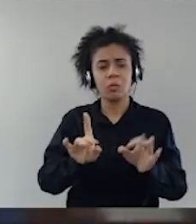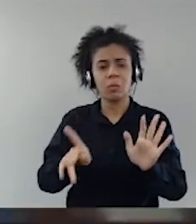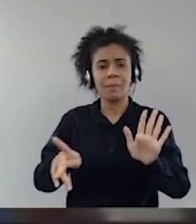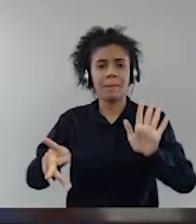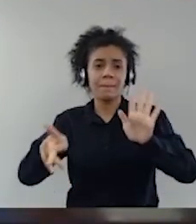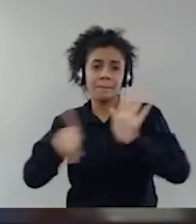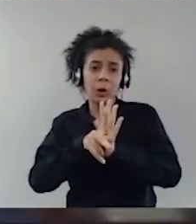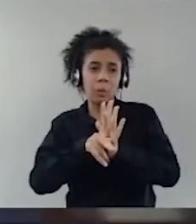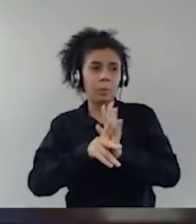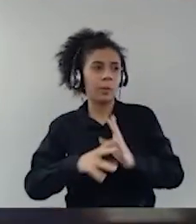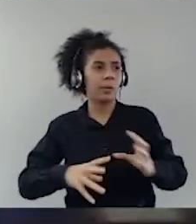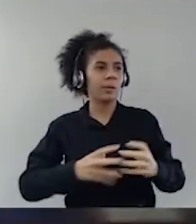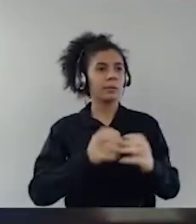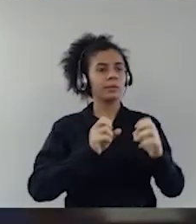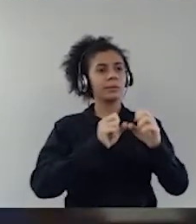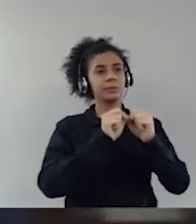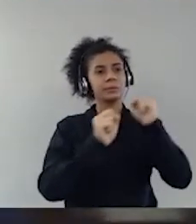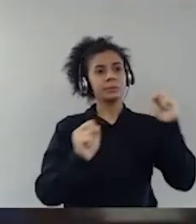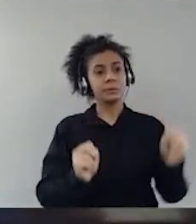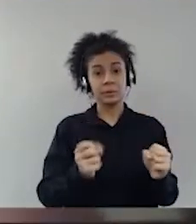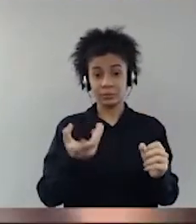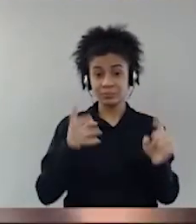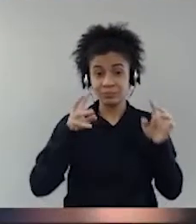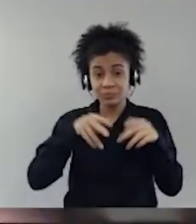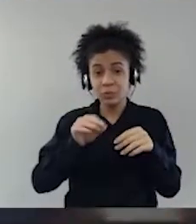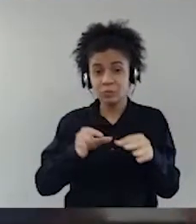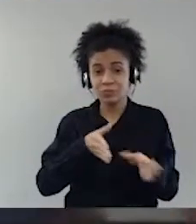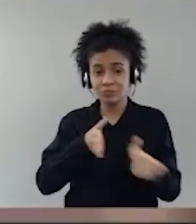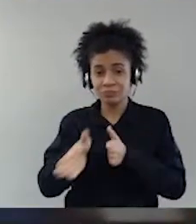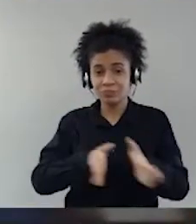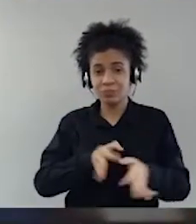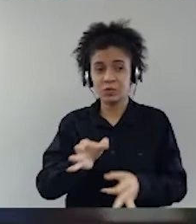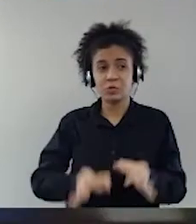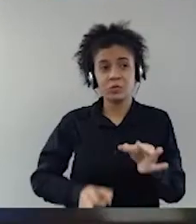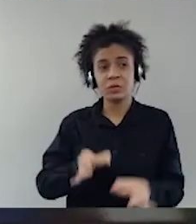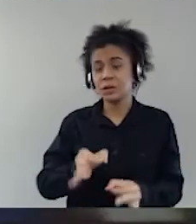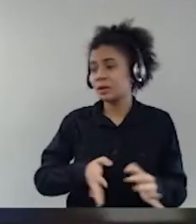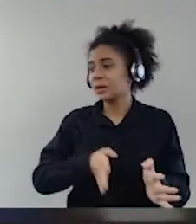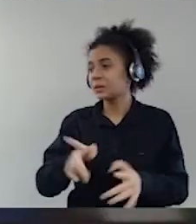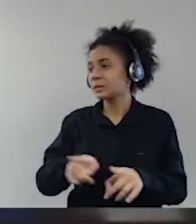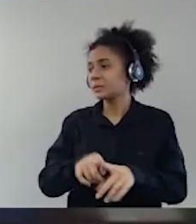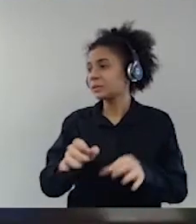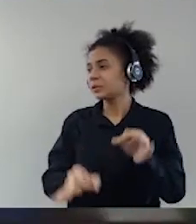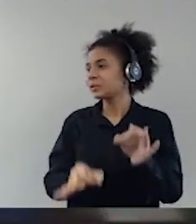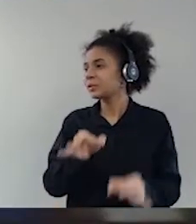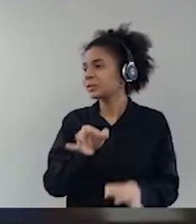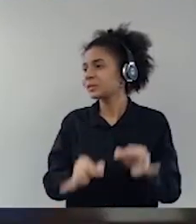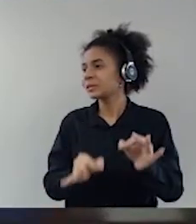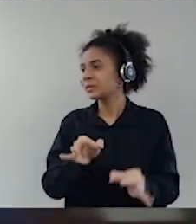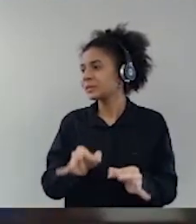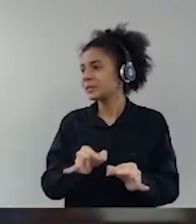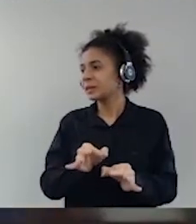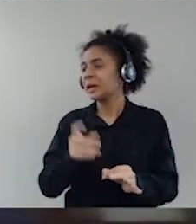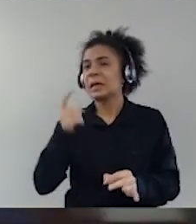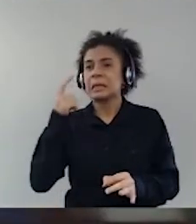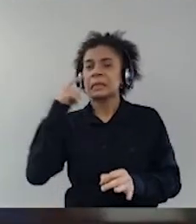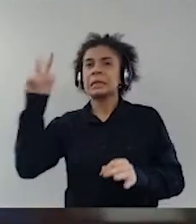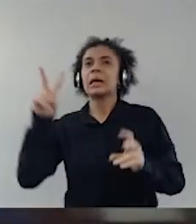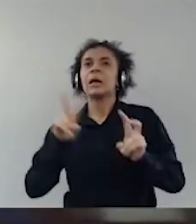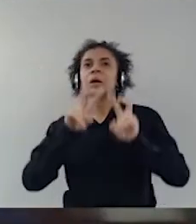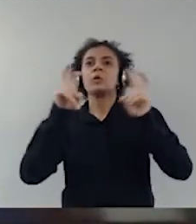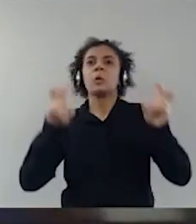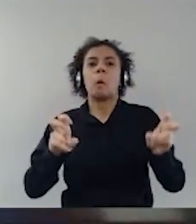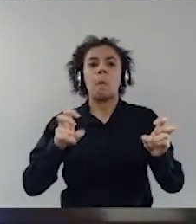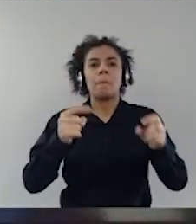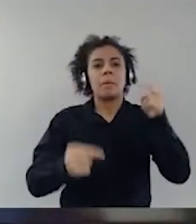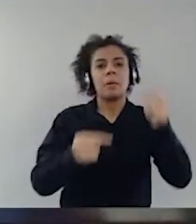corporativa. Esse conceito de acesso à justiça e acesso ao judiciário, que traz essa ideia da politização do